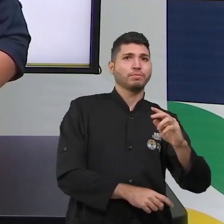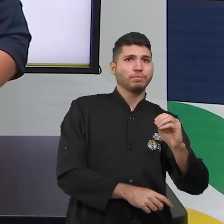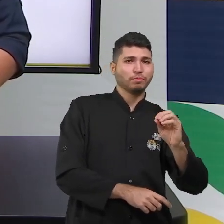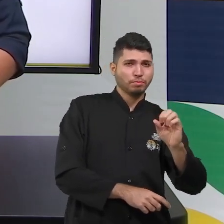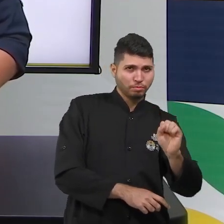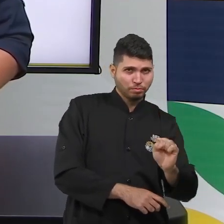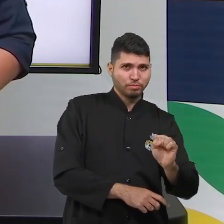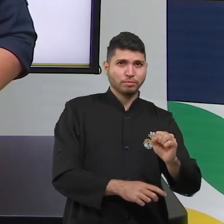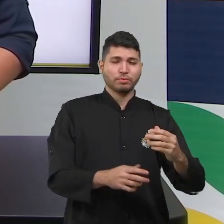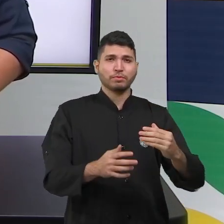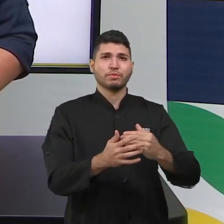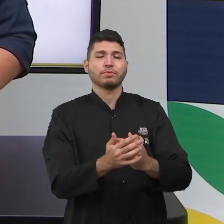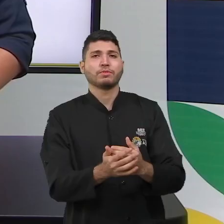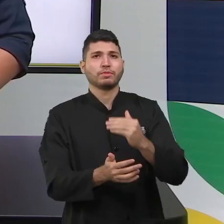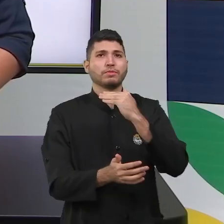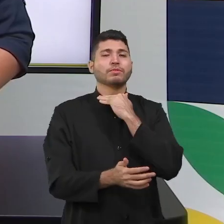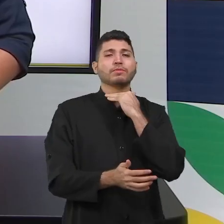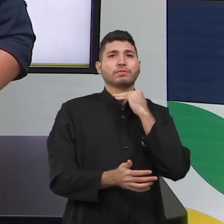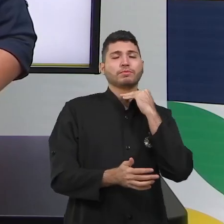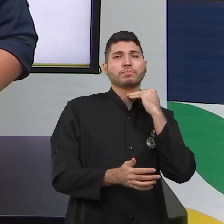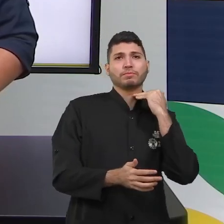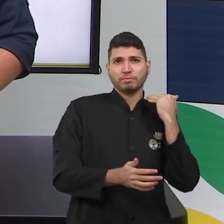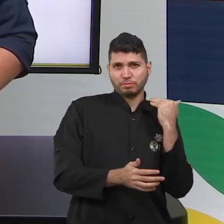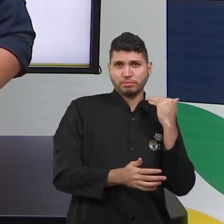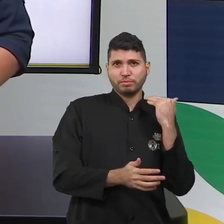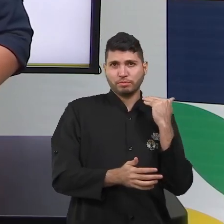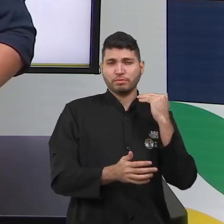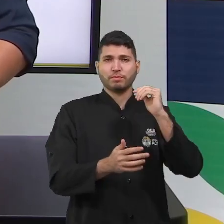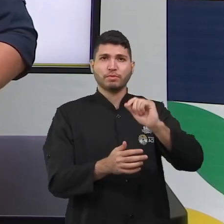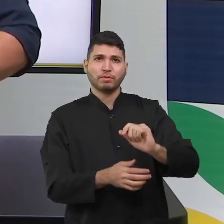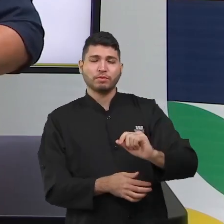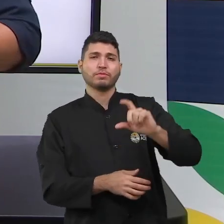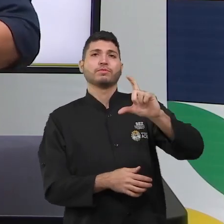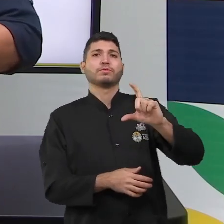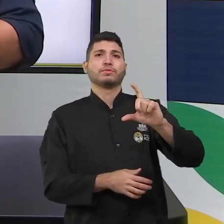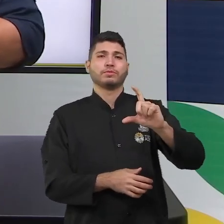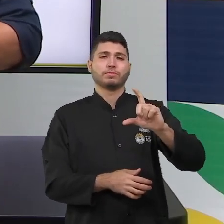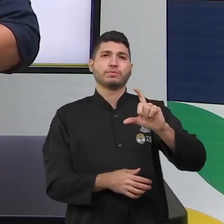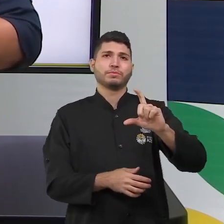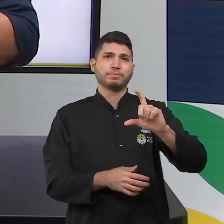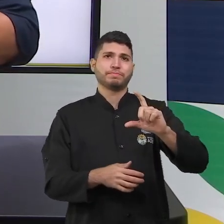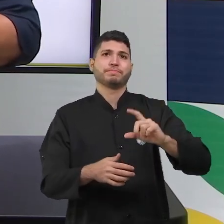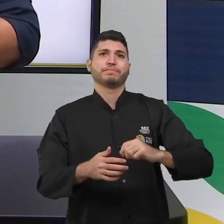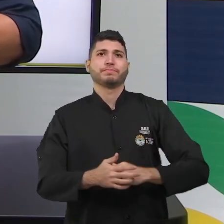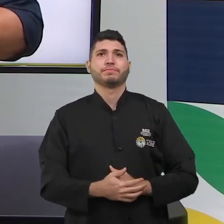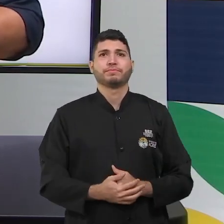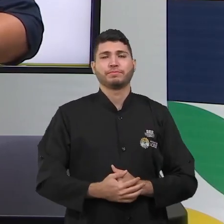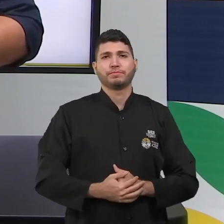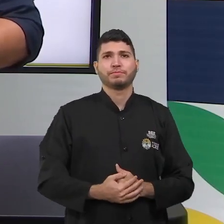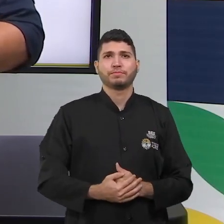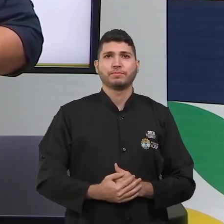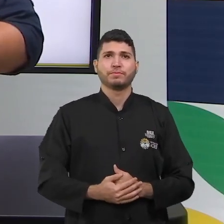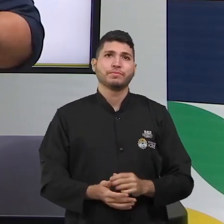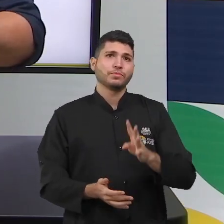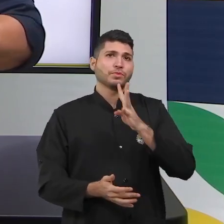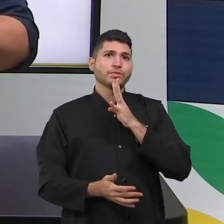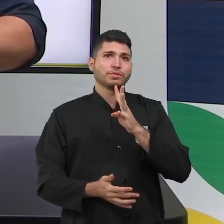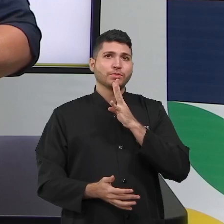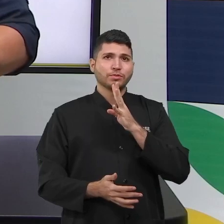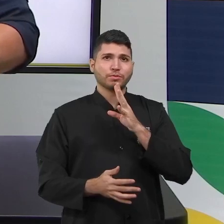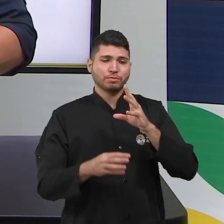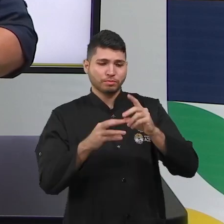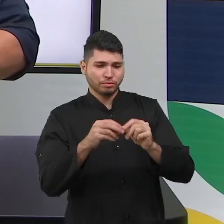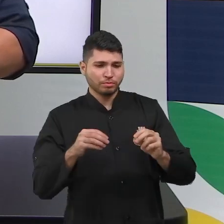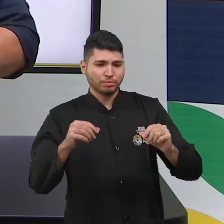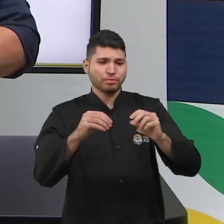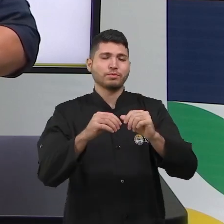a mortalidade desses povos foi altíssima. Fora que, como nós acabamos de ver, eles conheciam o território e